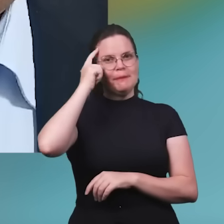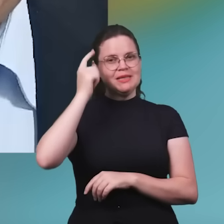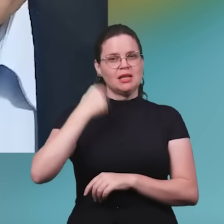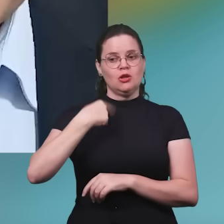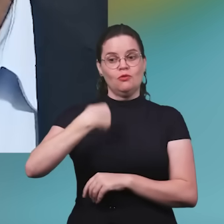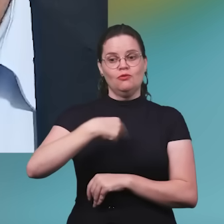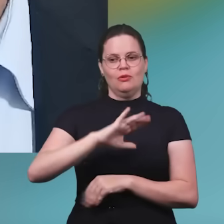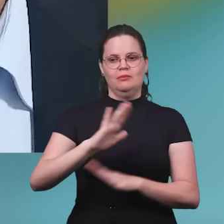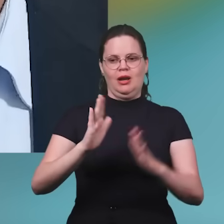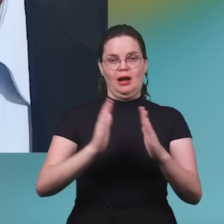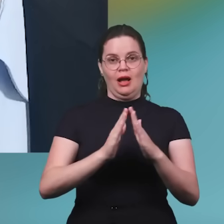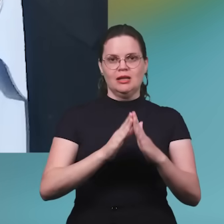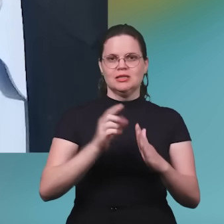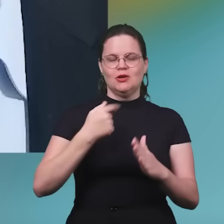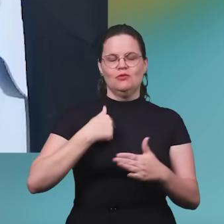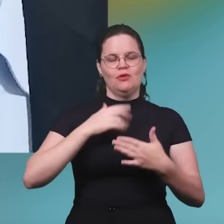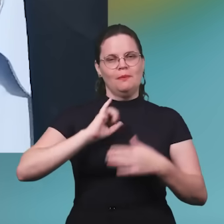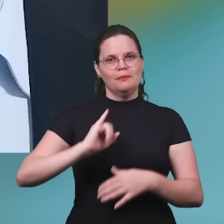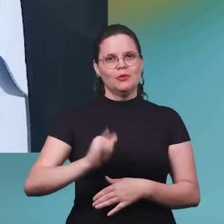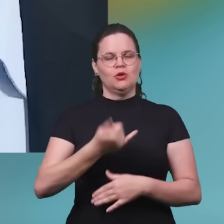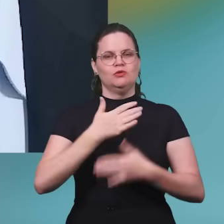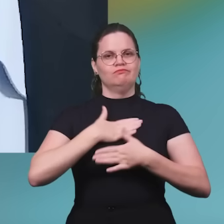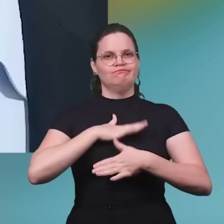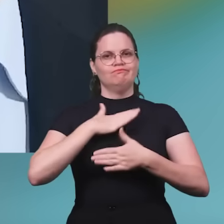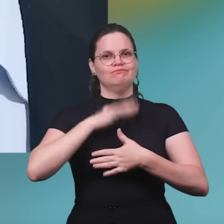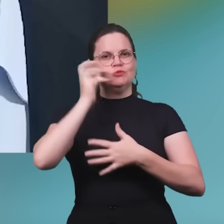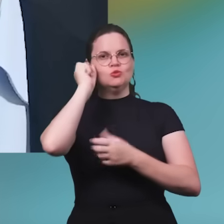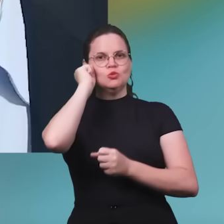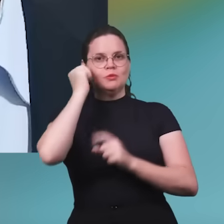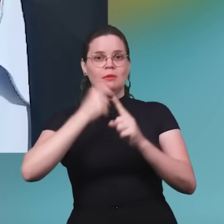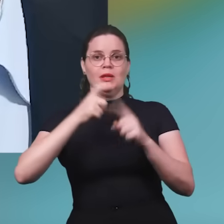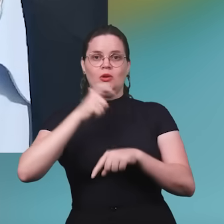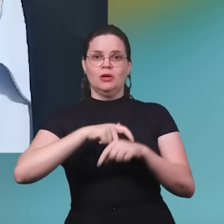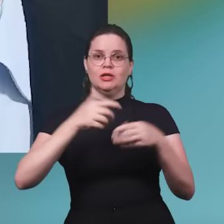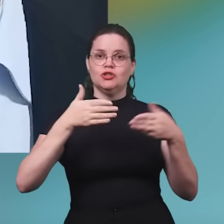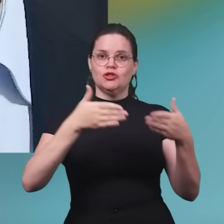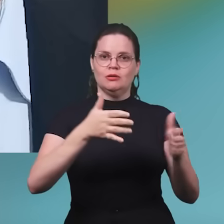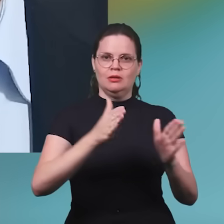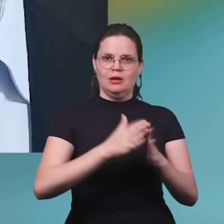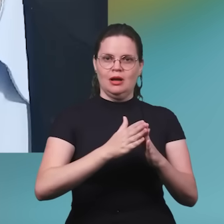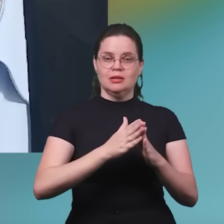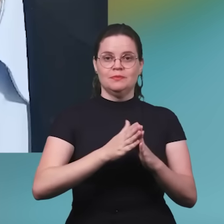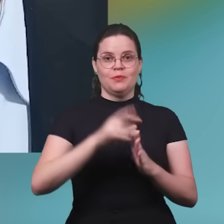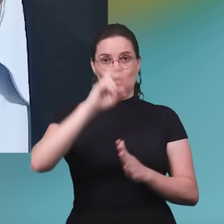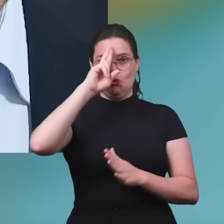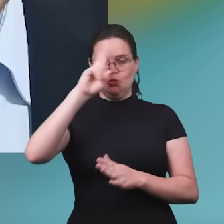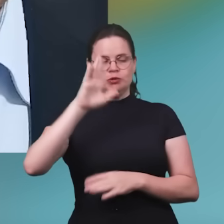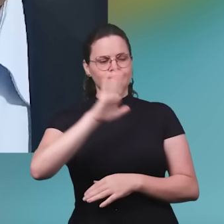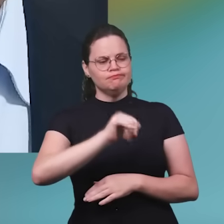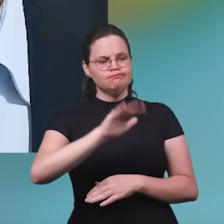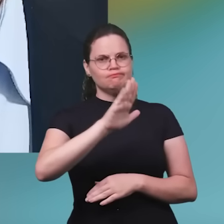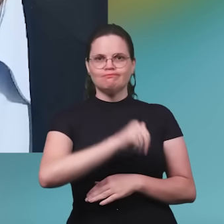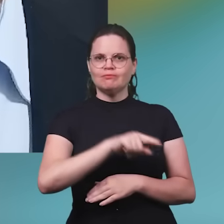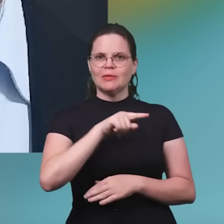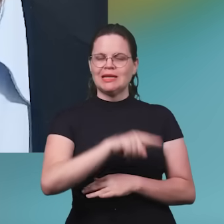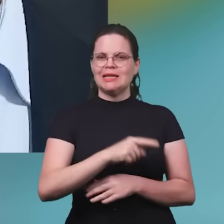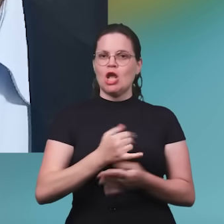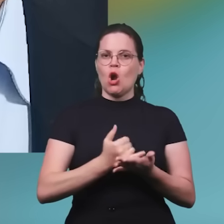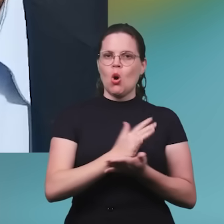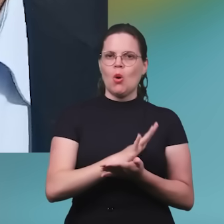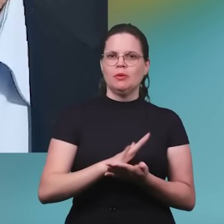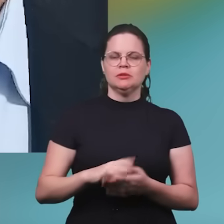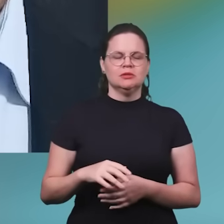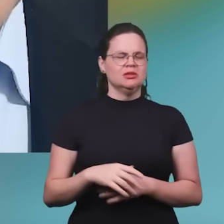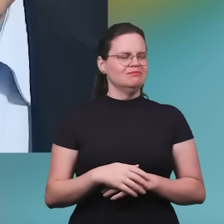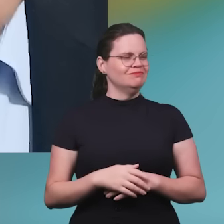programado para chegar em casa e dormir. Mas quando ele chegou em casa, o Senhor o inquietou muito. E o